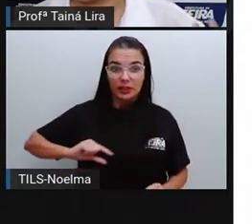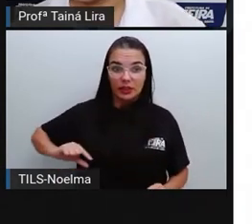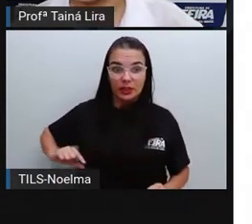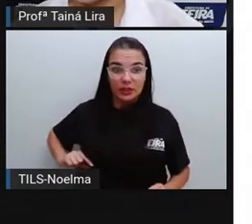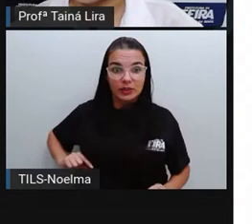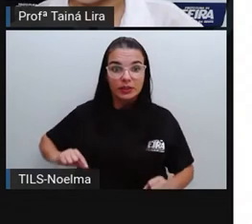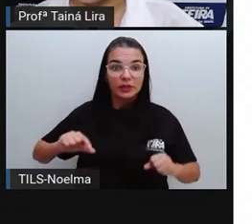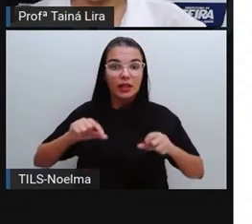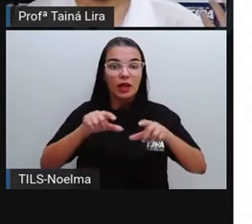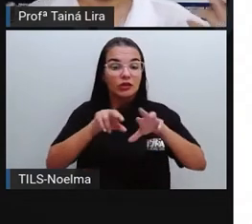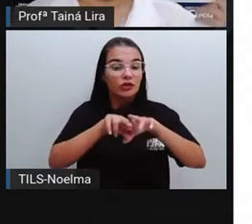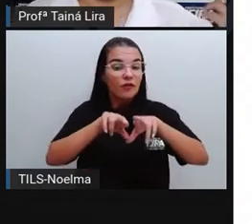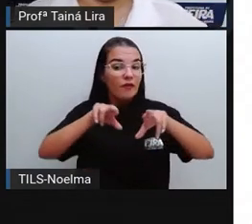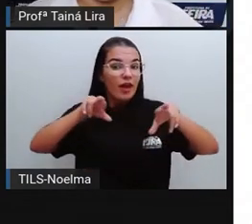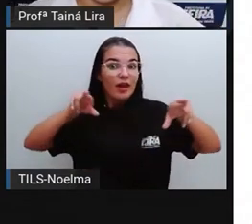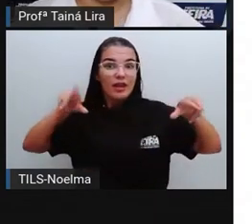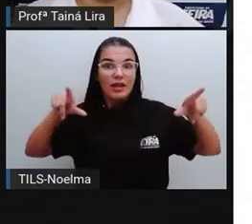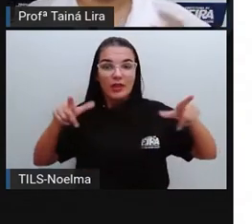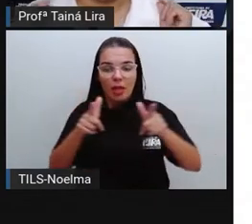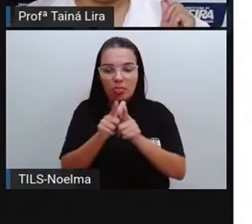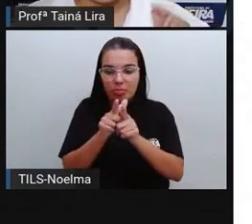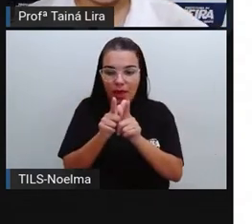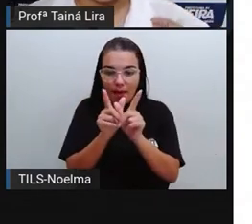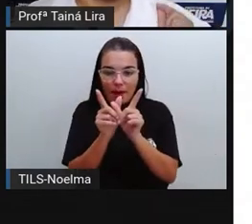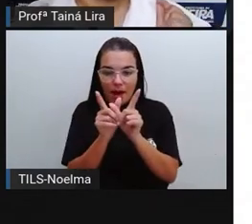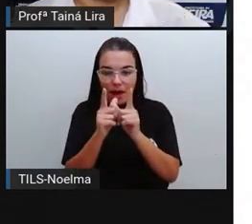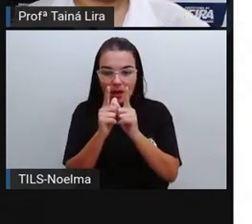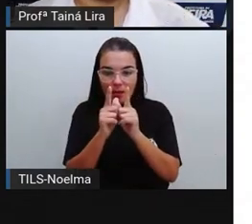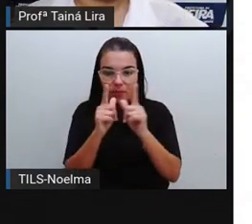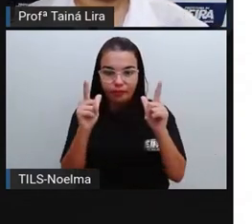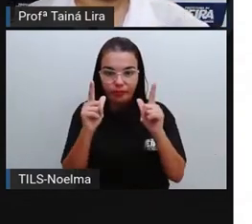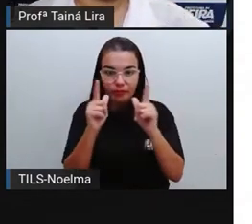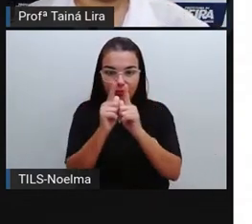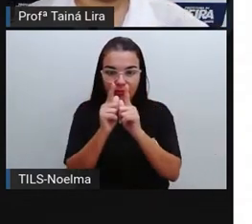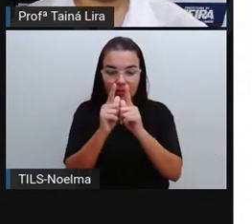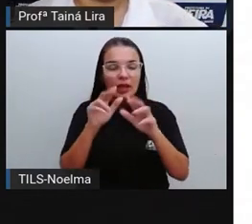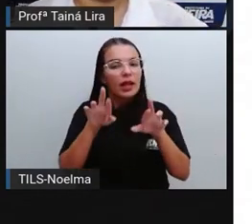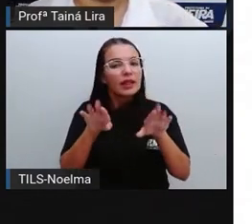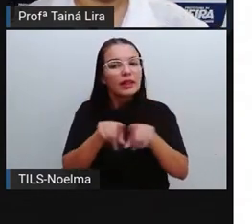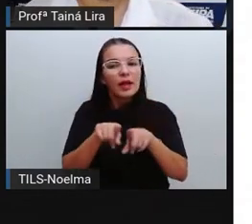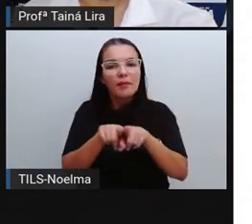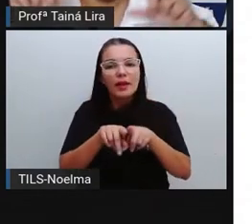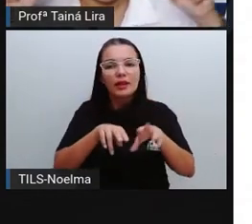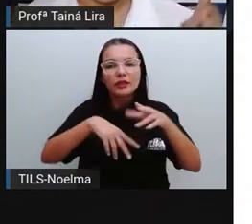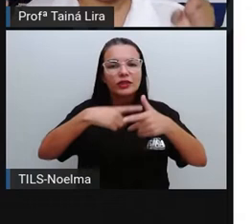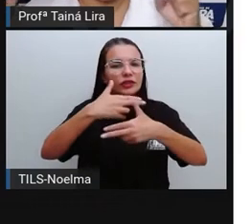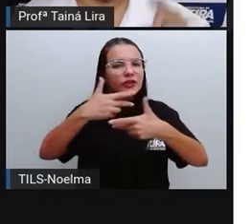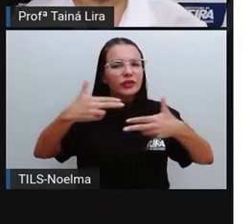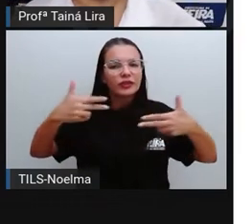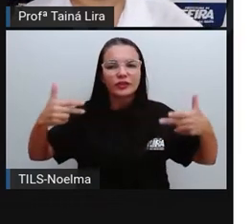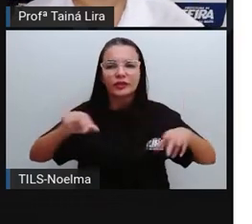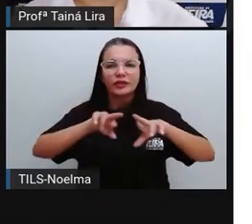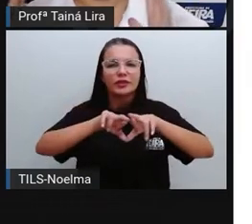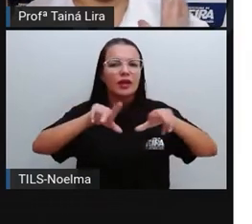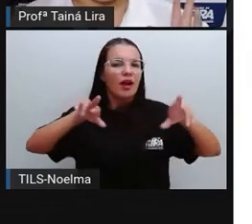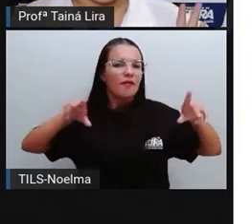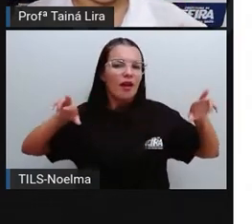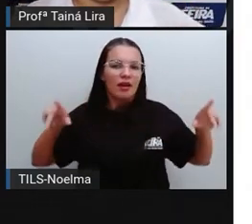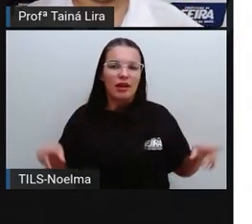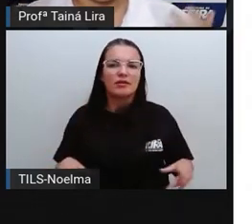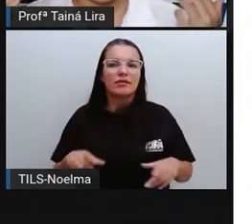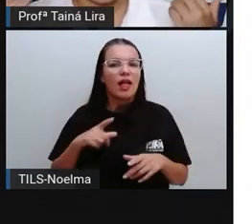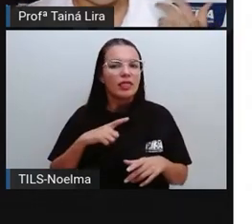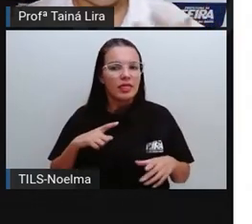formatos diferentes. Então, olha lá, existem sim diferenças ali, ó, entre as zebrinhas, tá? Todo mundo